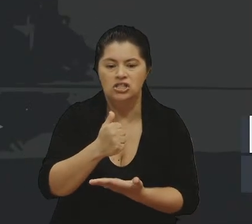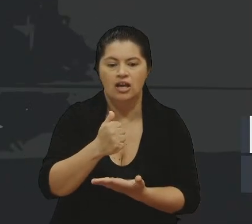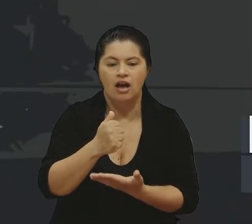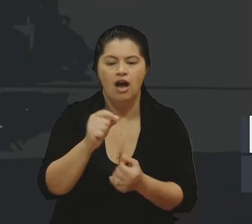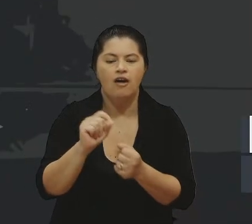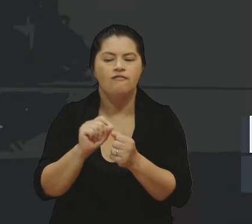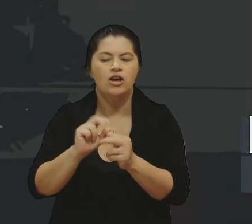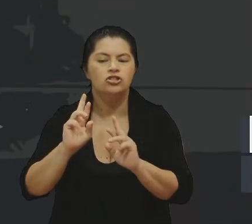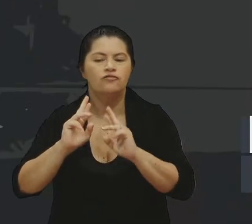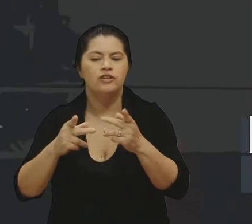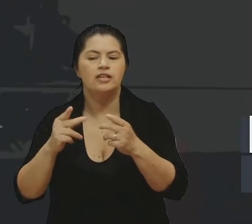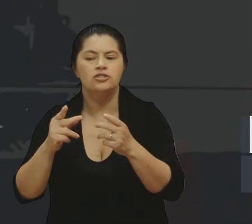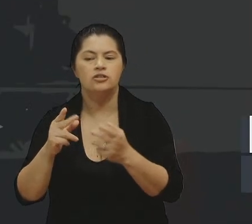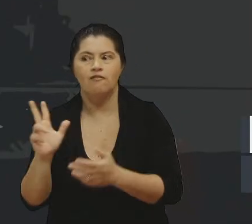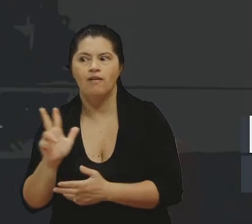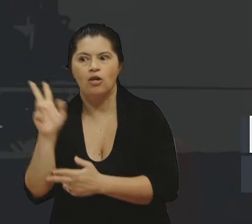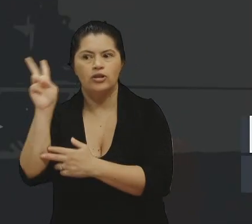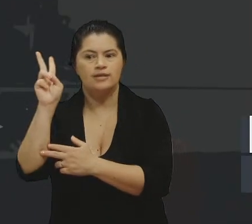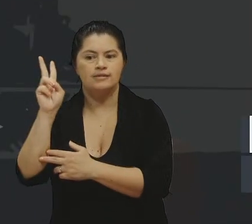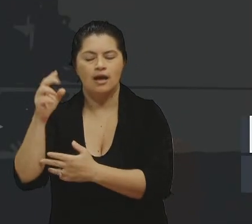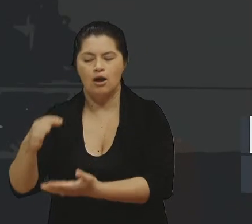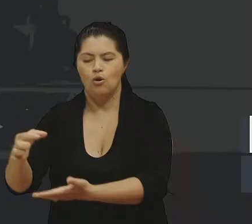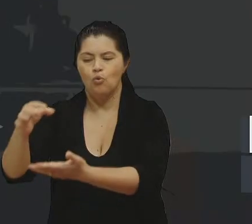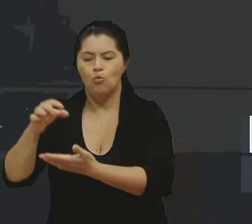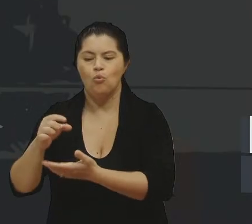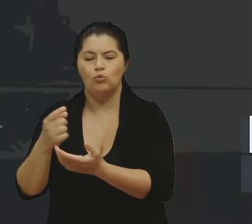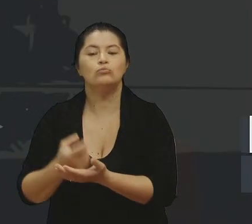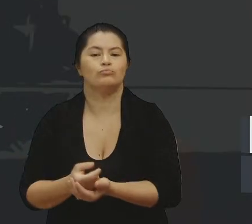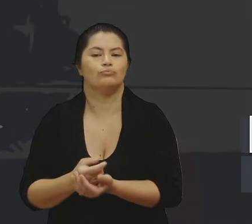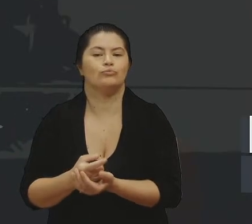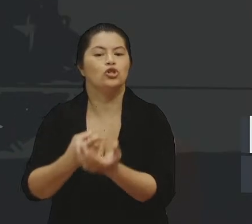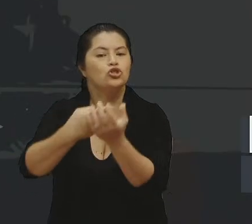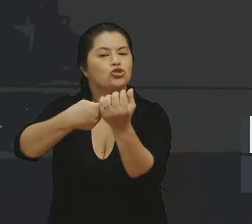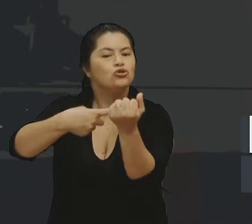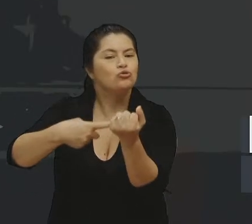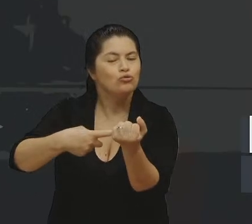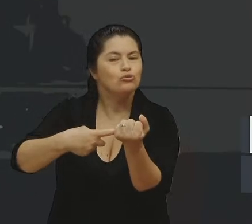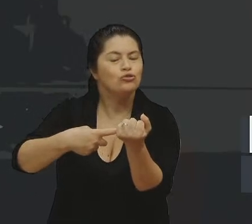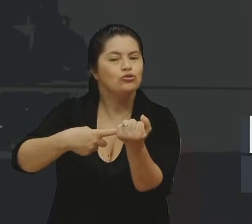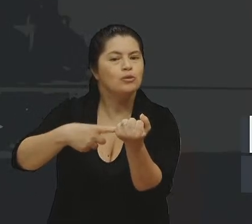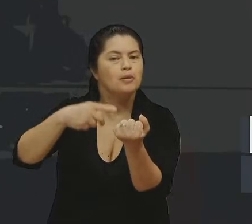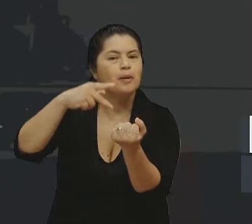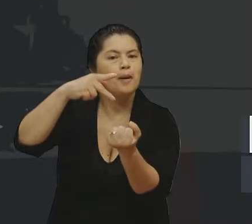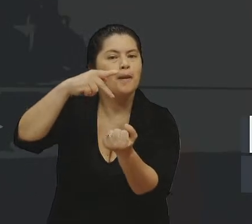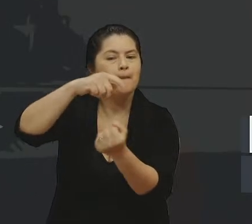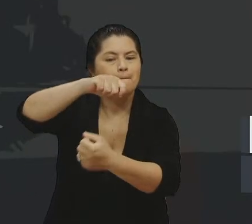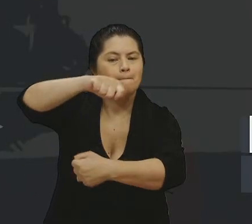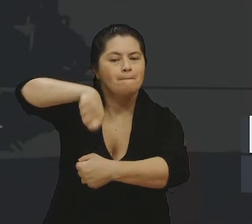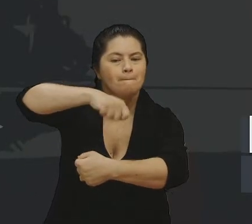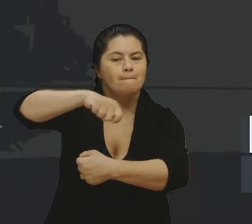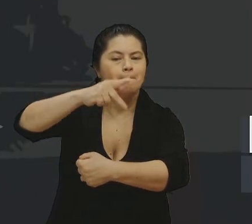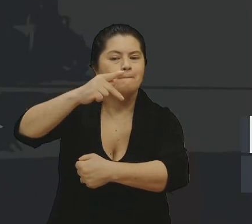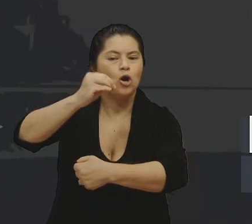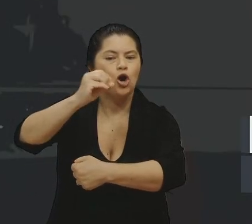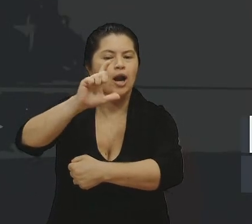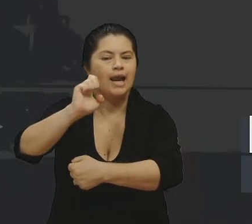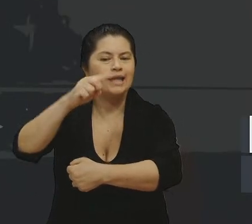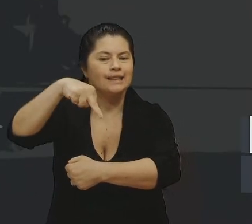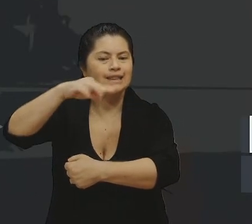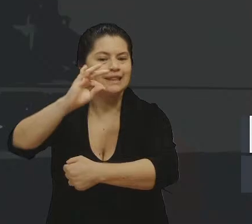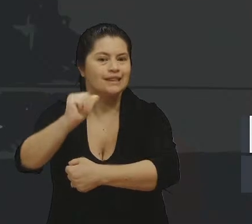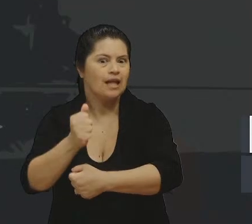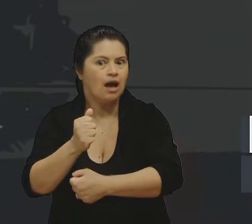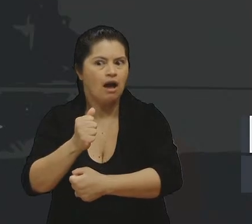Quem comeu churros de polenta na festa da uva? Não acredito. Gente,